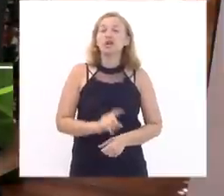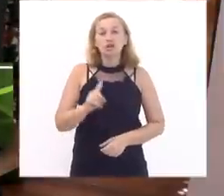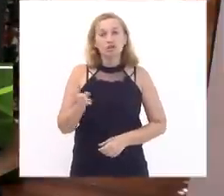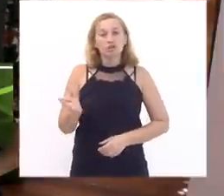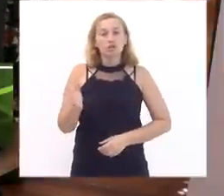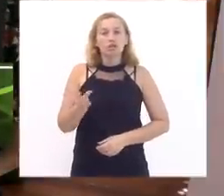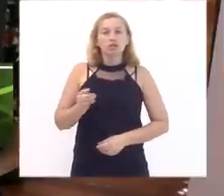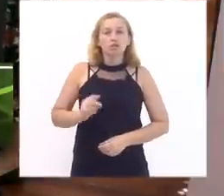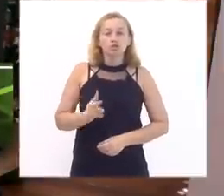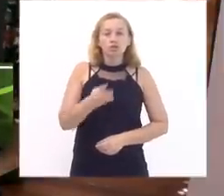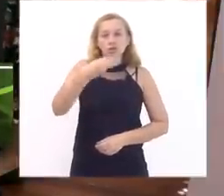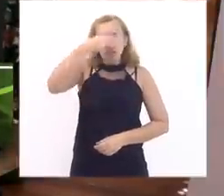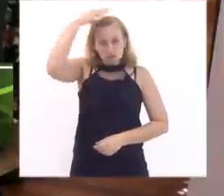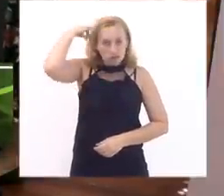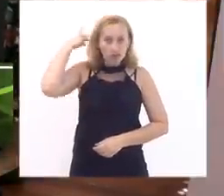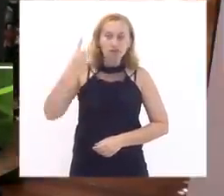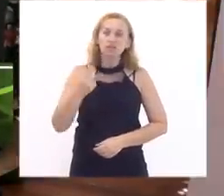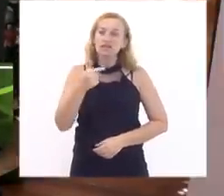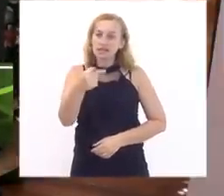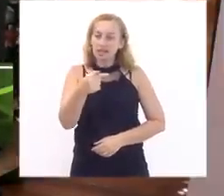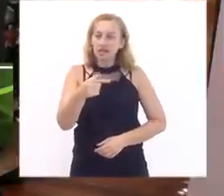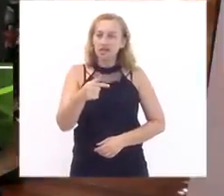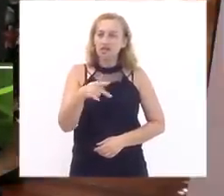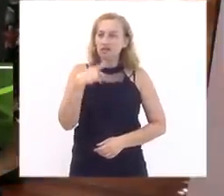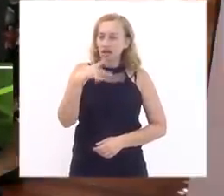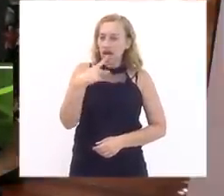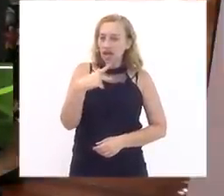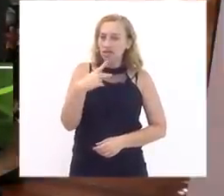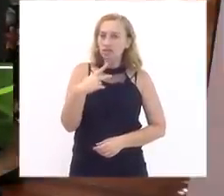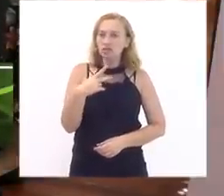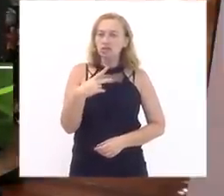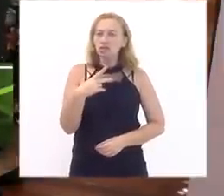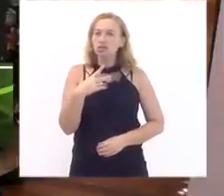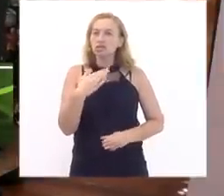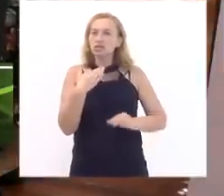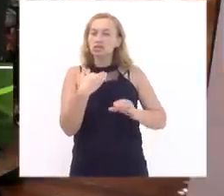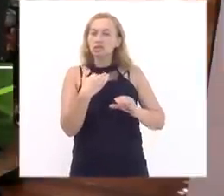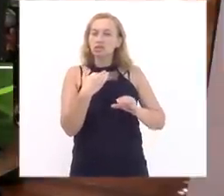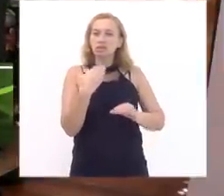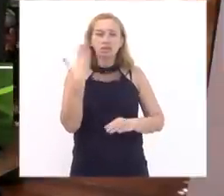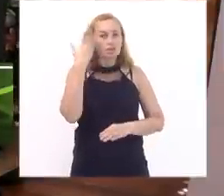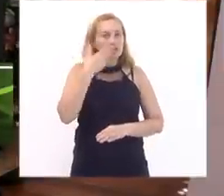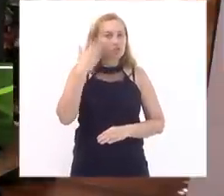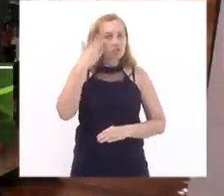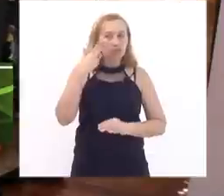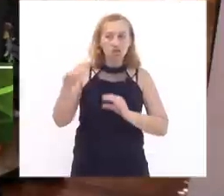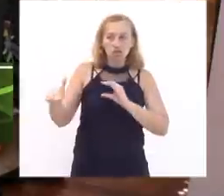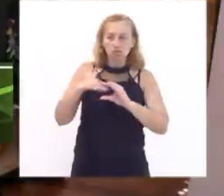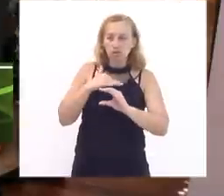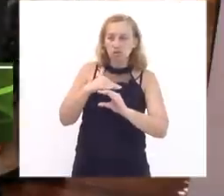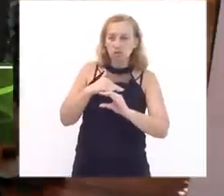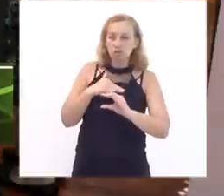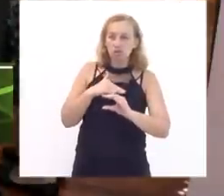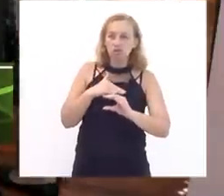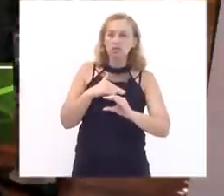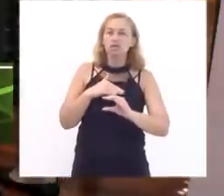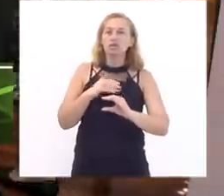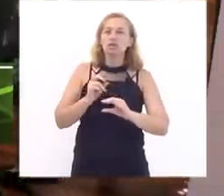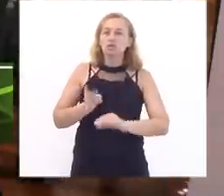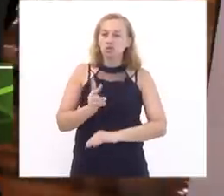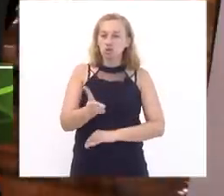Vamos, Márcio, certo? O 7 é para. O senhor havia falado, como nós estamos mandando mensagem. Okay. Rio Previdência, por isso